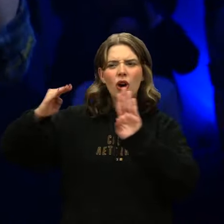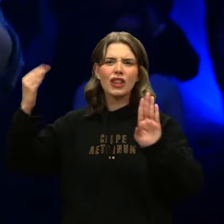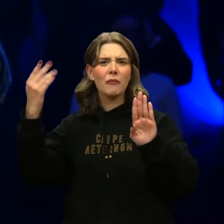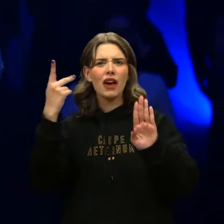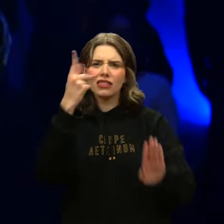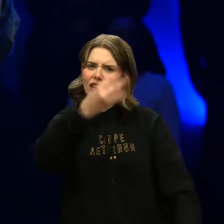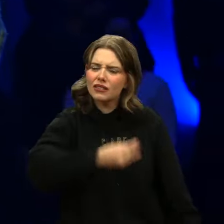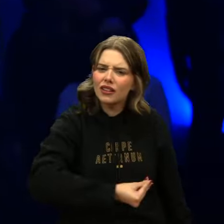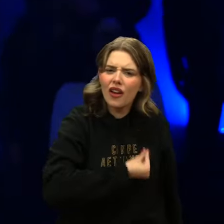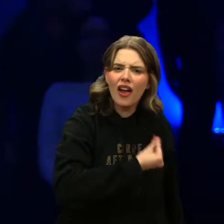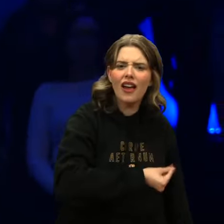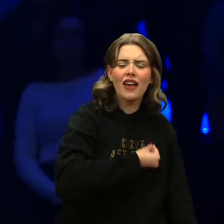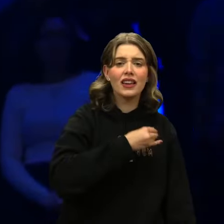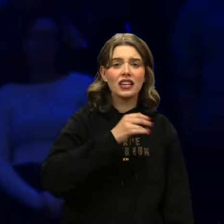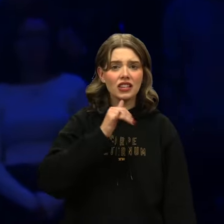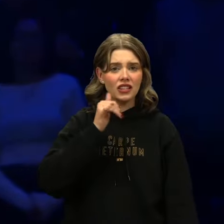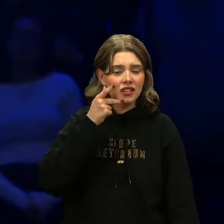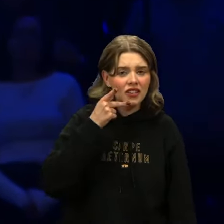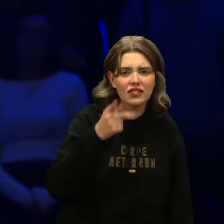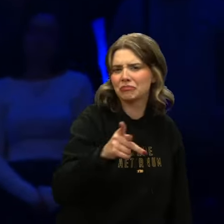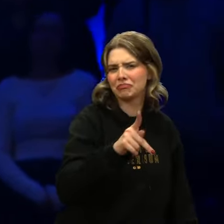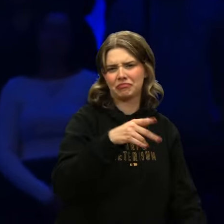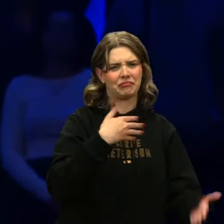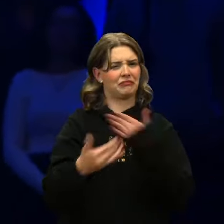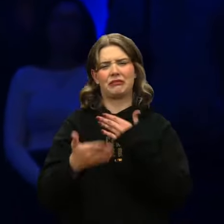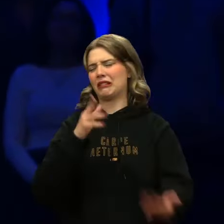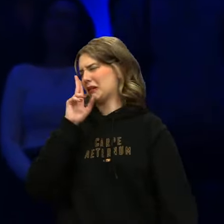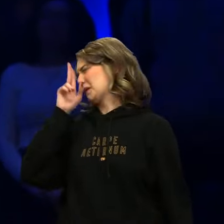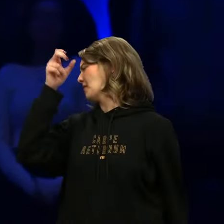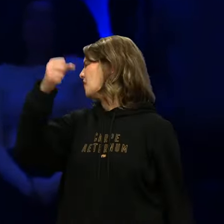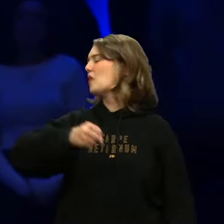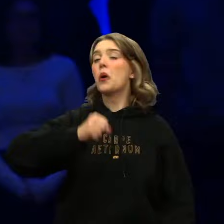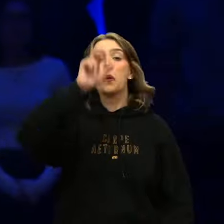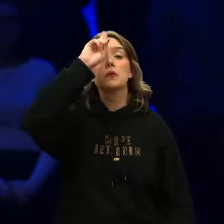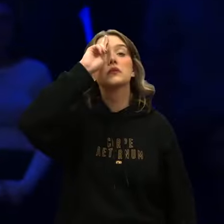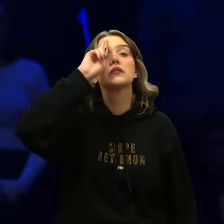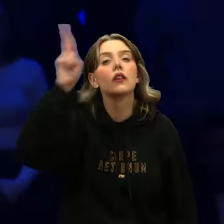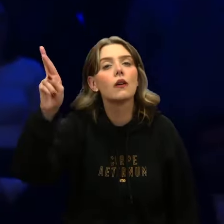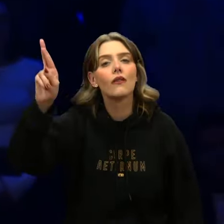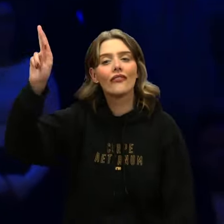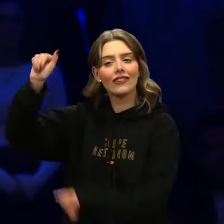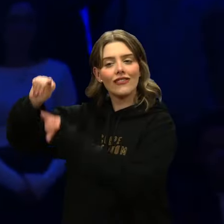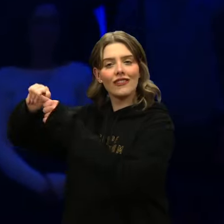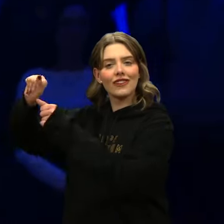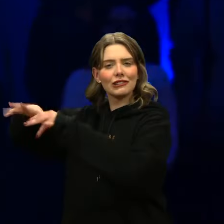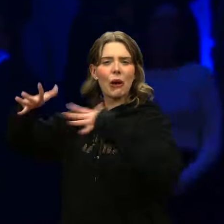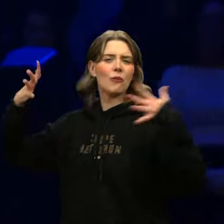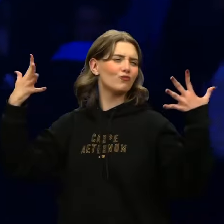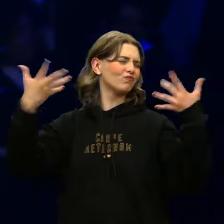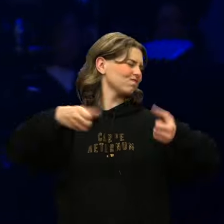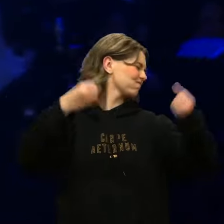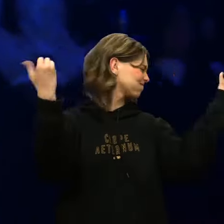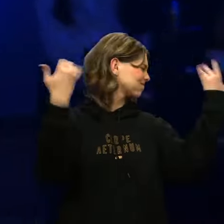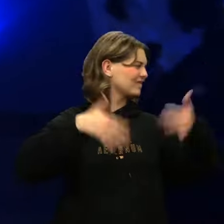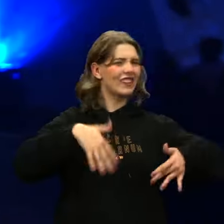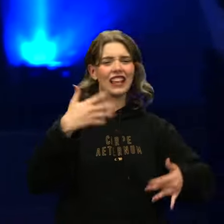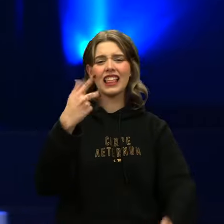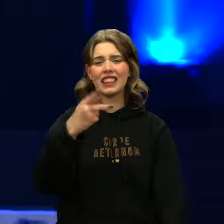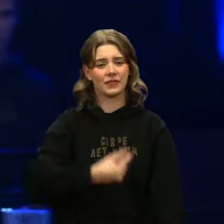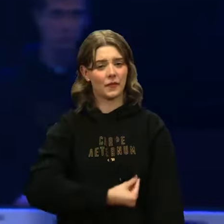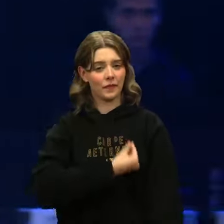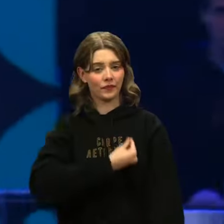e dizer que não importa a sua força, mas o Senhor vai fazer algo extraordinário. Se esse é você, eu vou